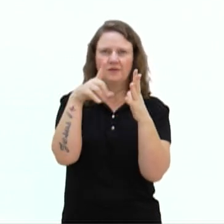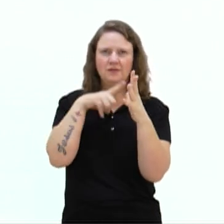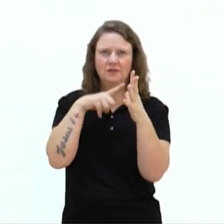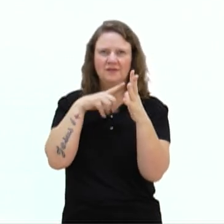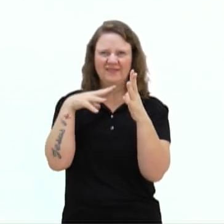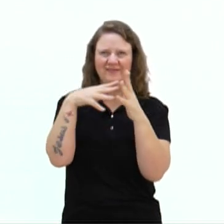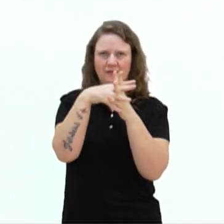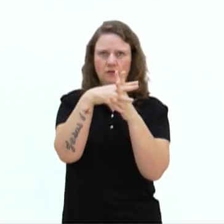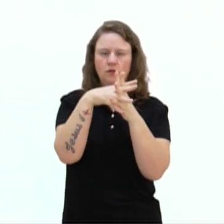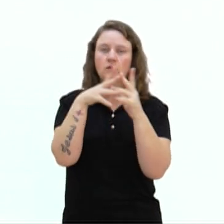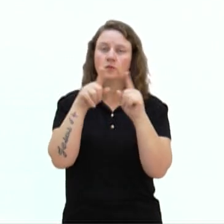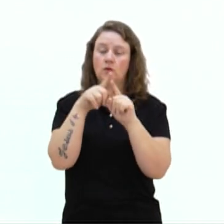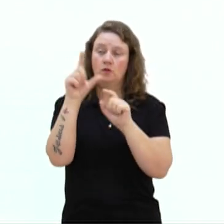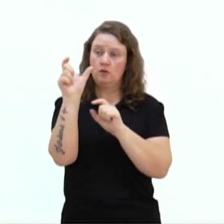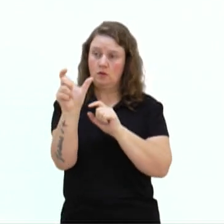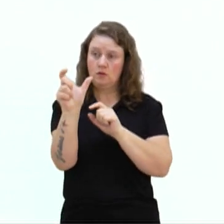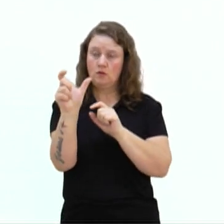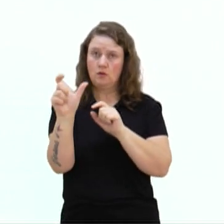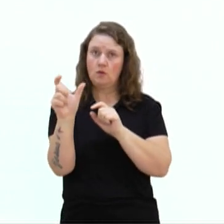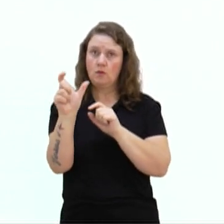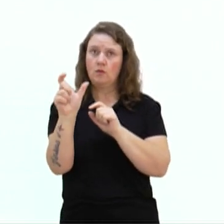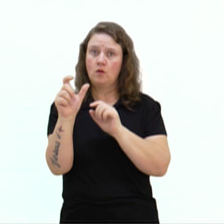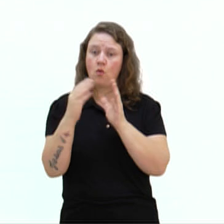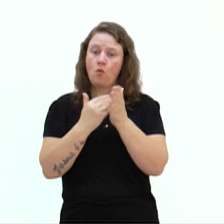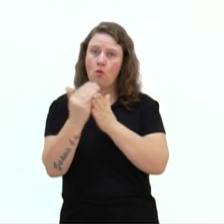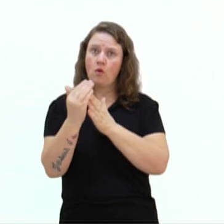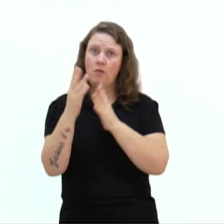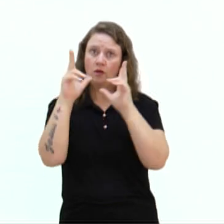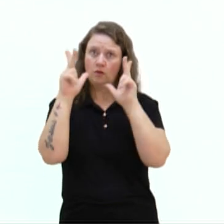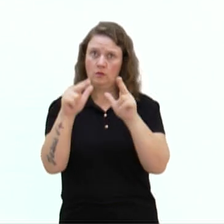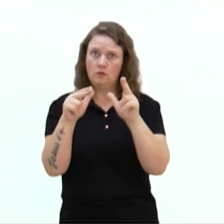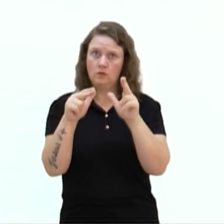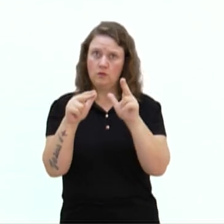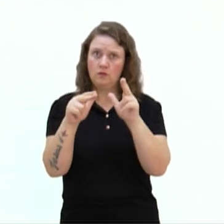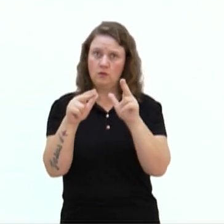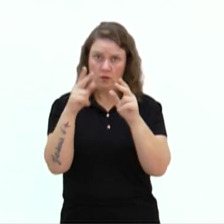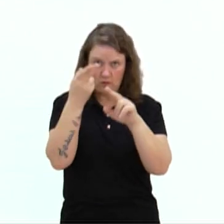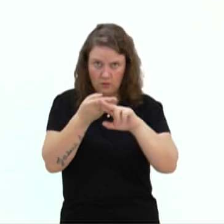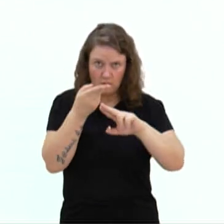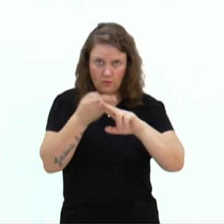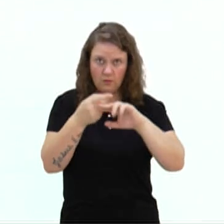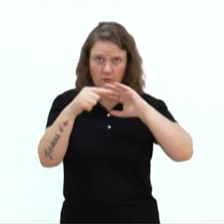que compõe a palavra composta começa com a mesma vogal, eu uso o hífen?